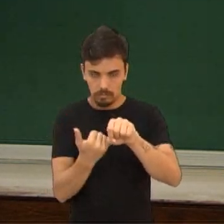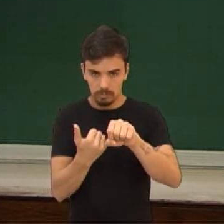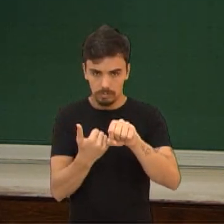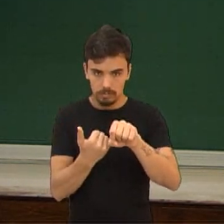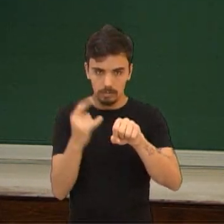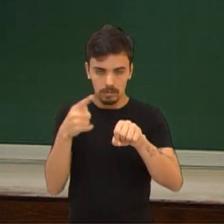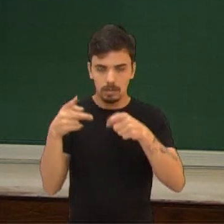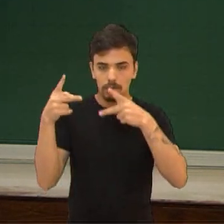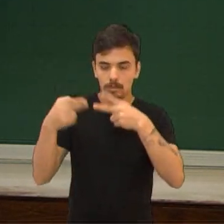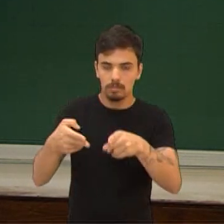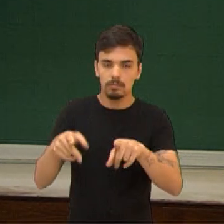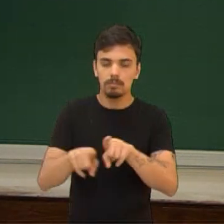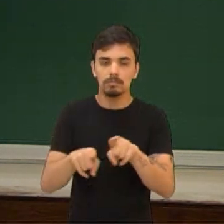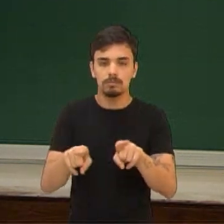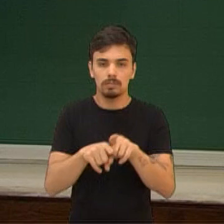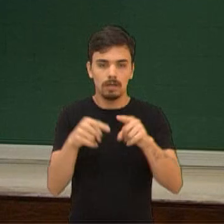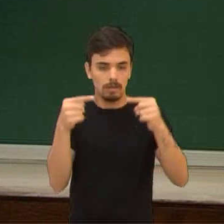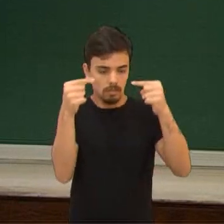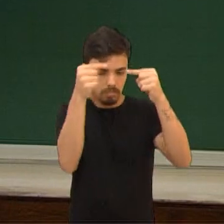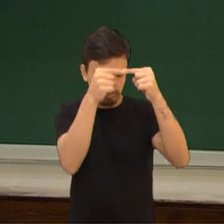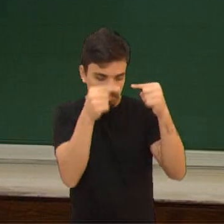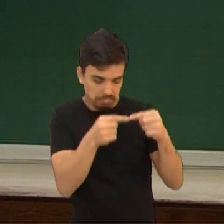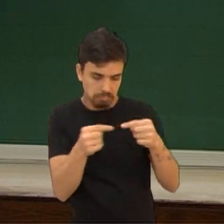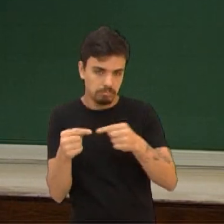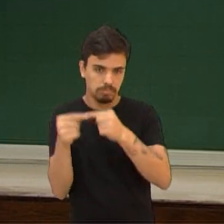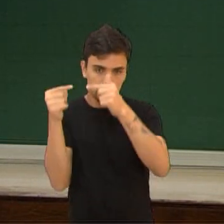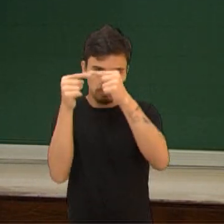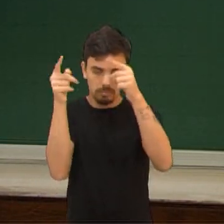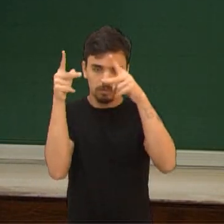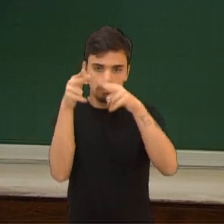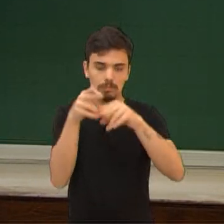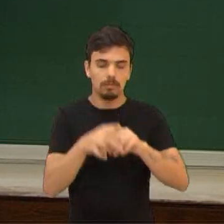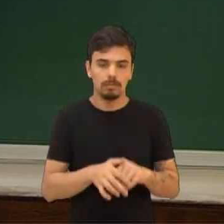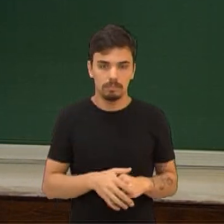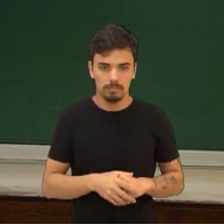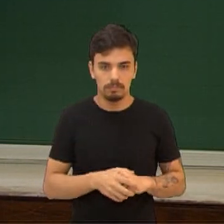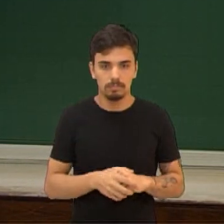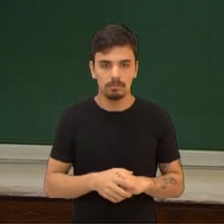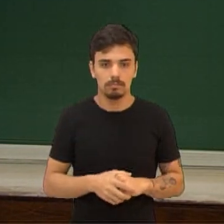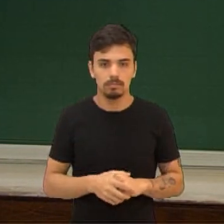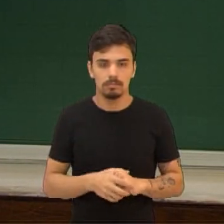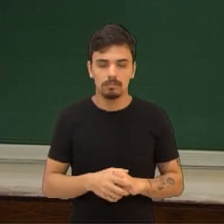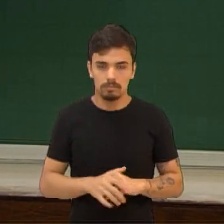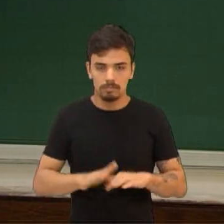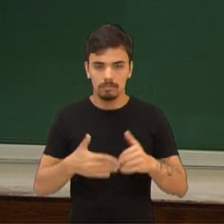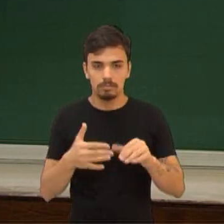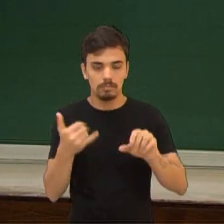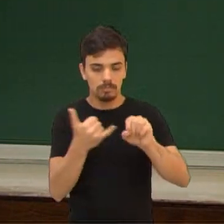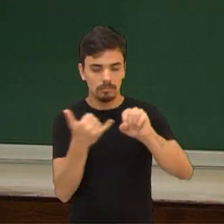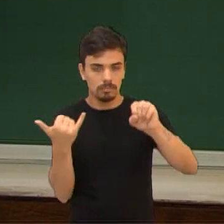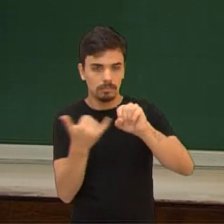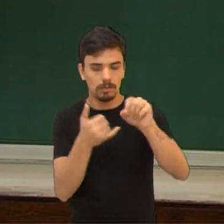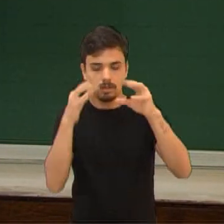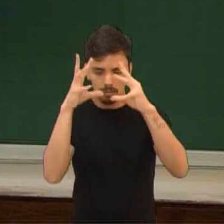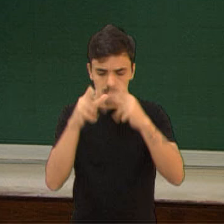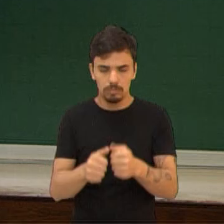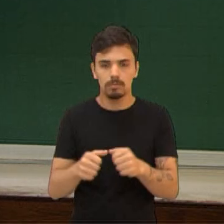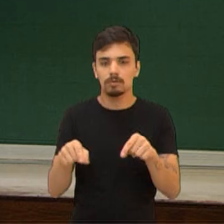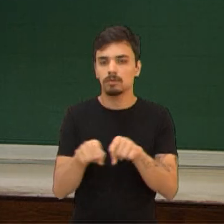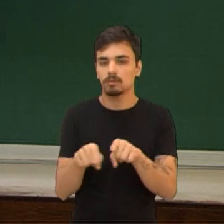igual, os pontos são os mesmos, né? Então, tensão é a mesma. Que a carga total é a soma